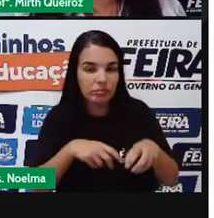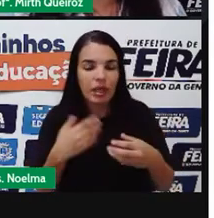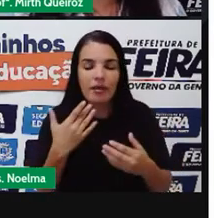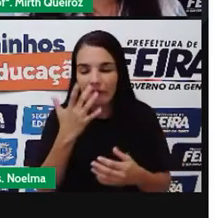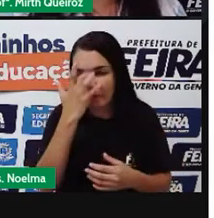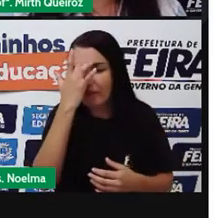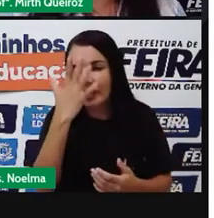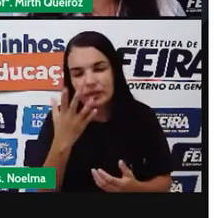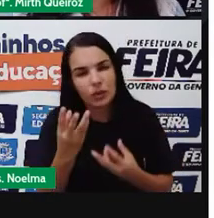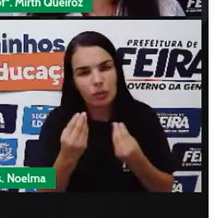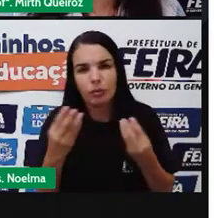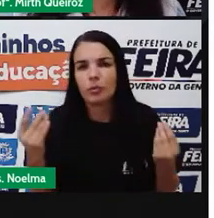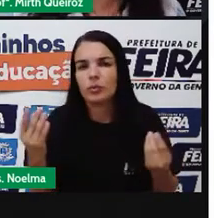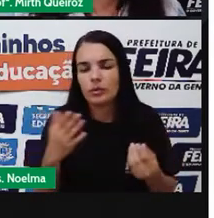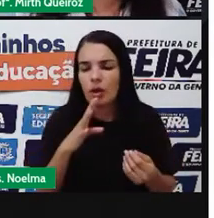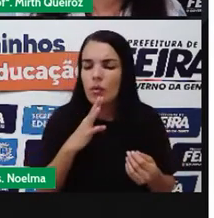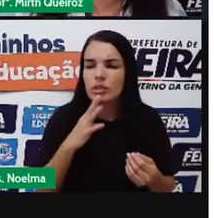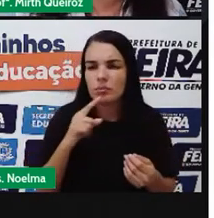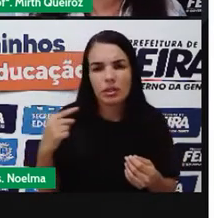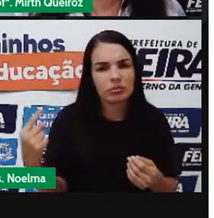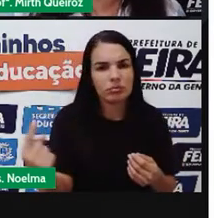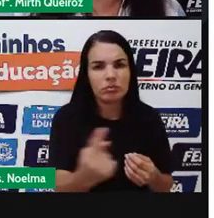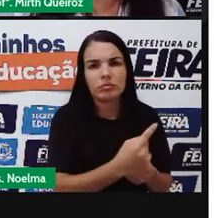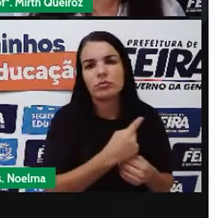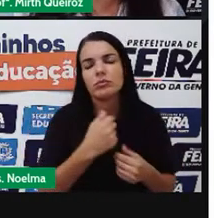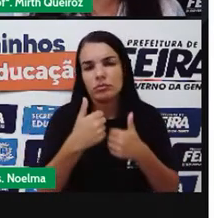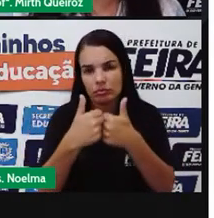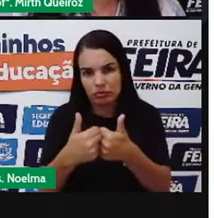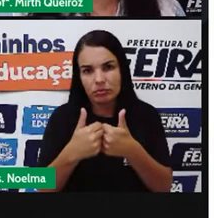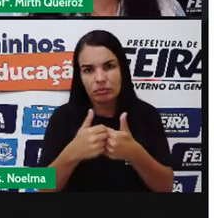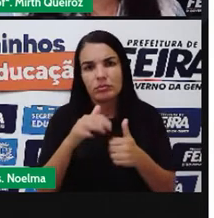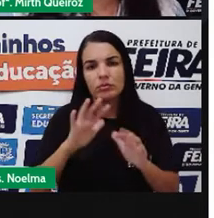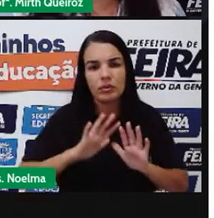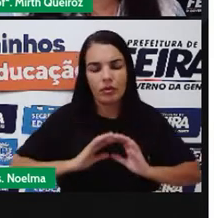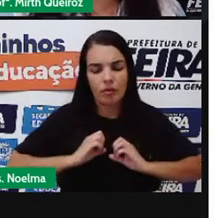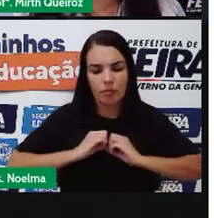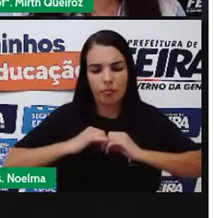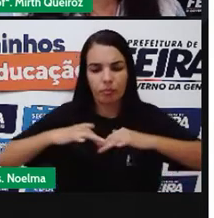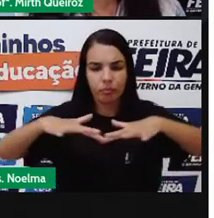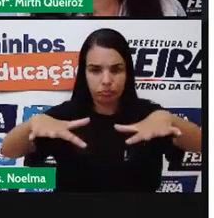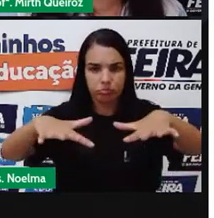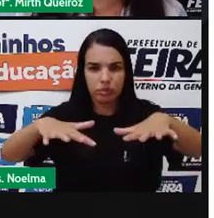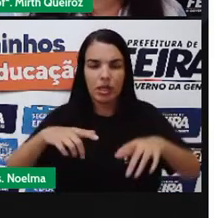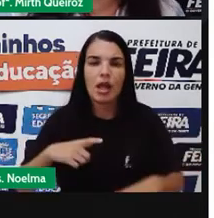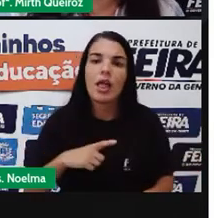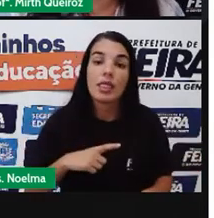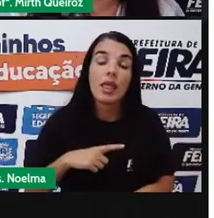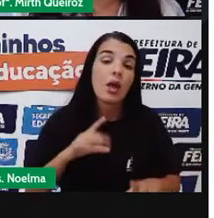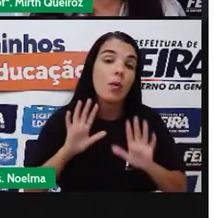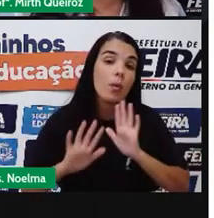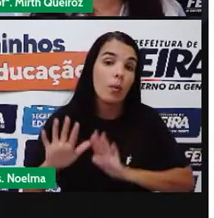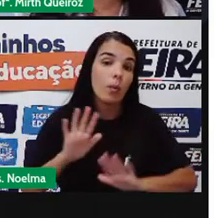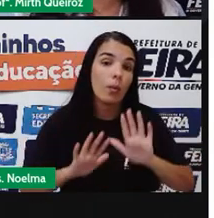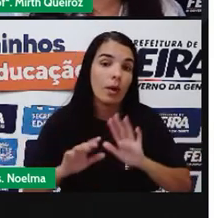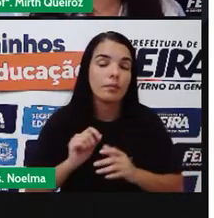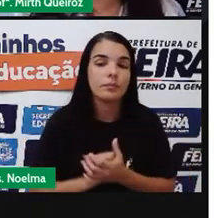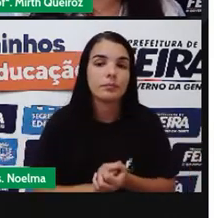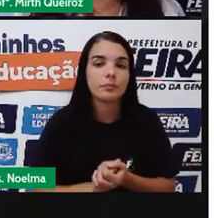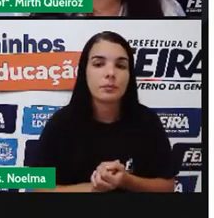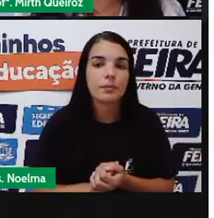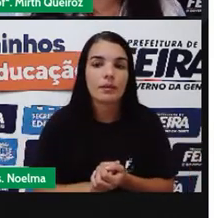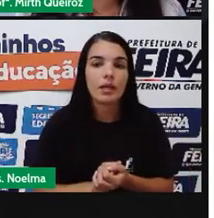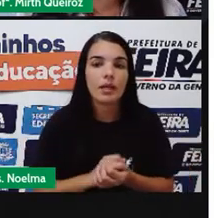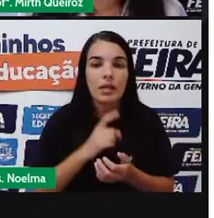ao conhecimento de muitos daqueles que não têm aí acesso à internet. Mas essa questão aí que nós temos